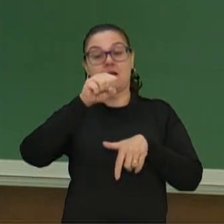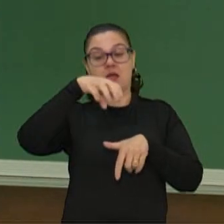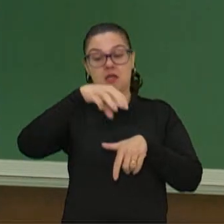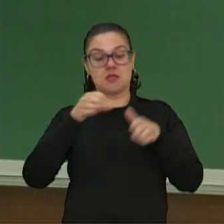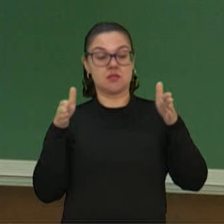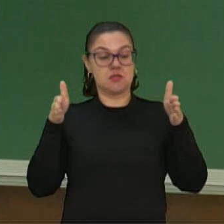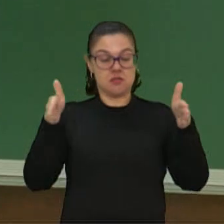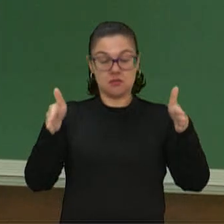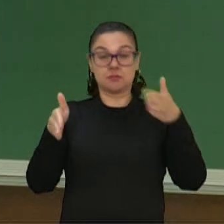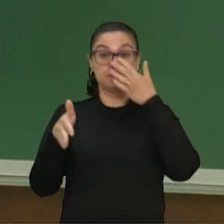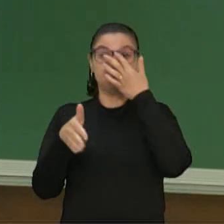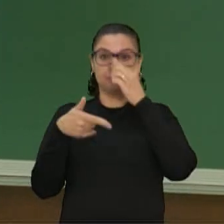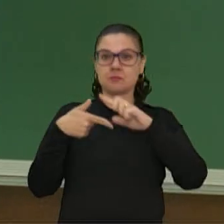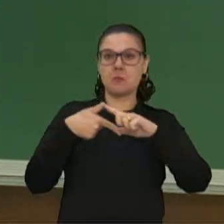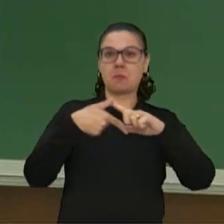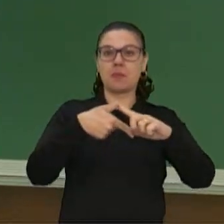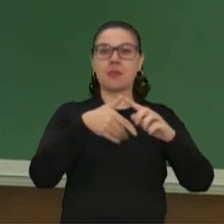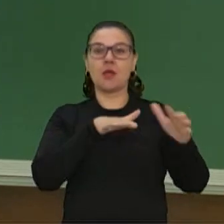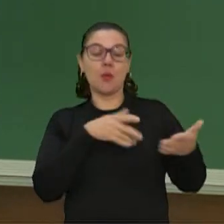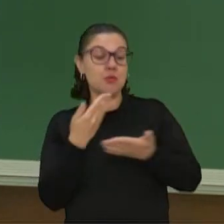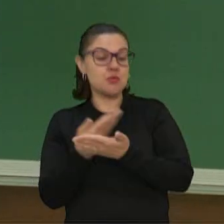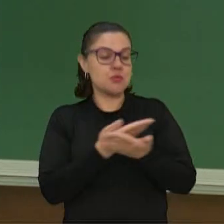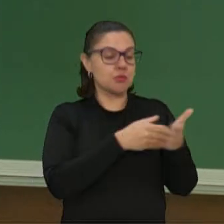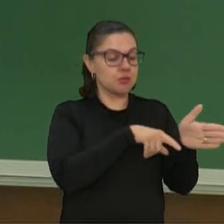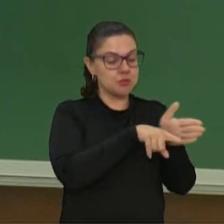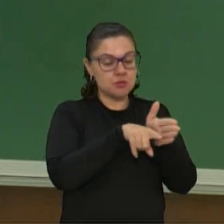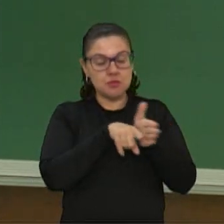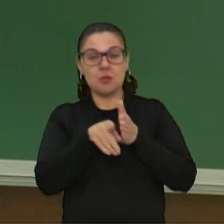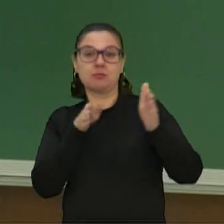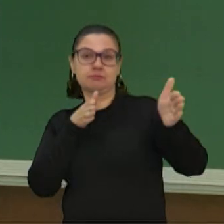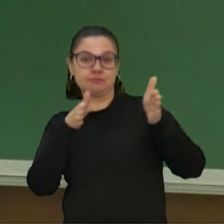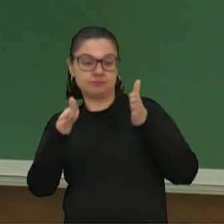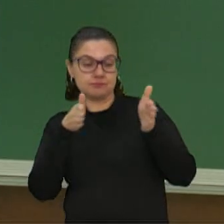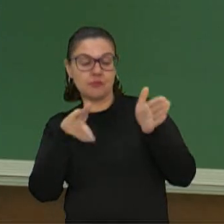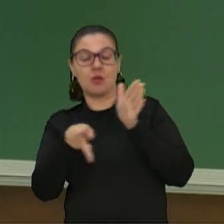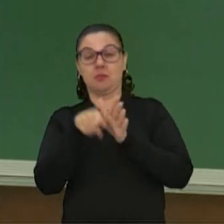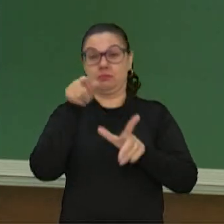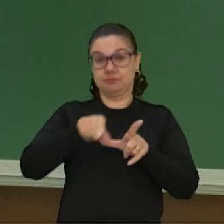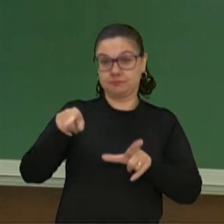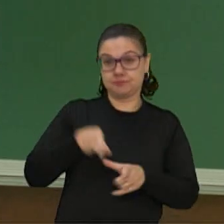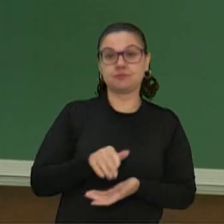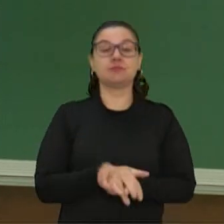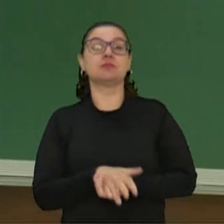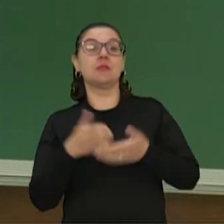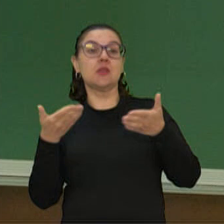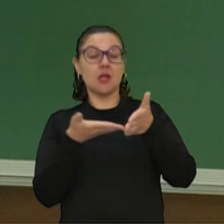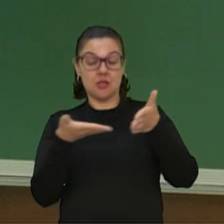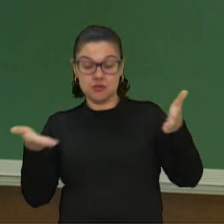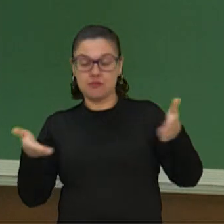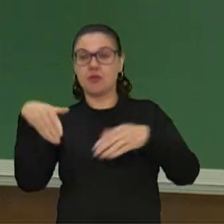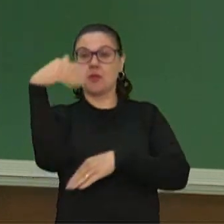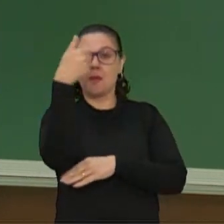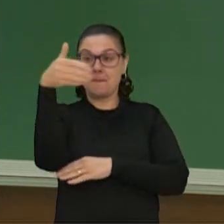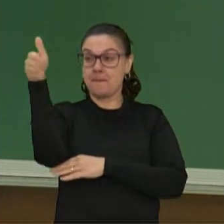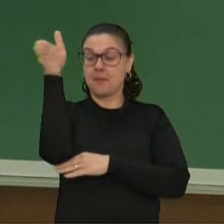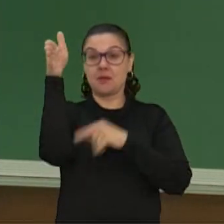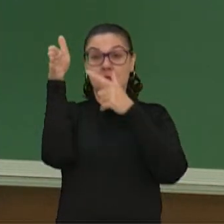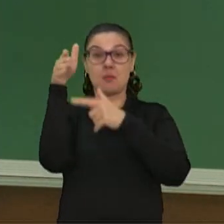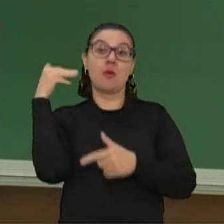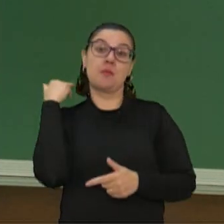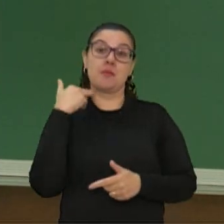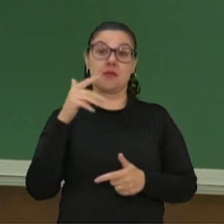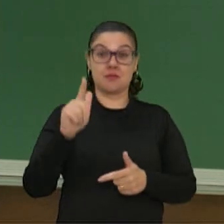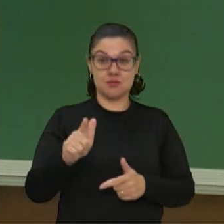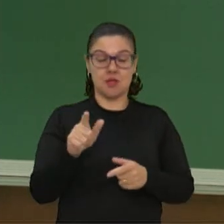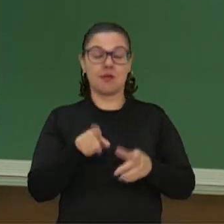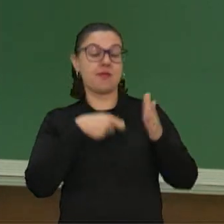período Árcade, no estudo dos períodos da literatura, né? Estamos falando da bandeira de Minas